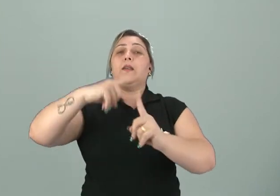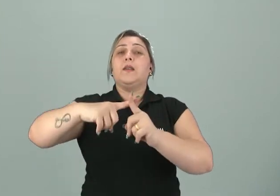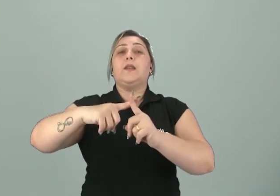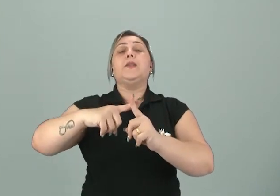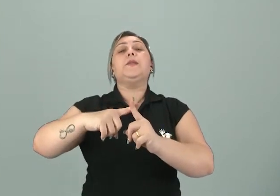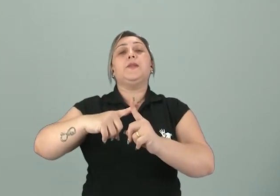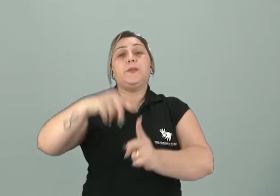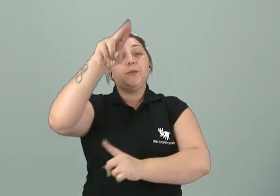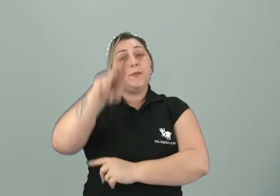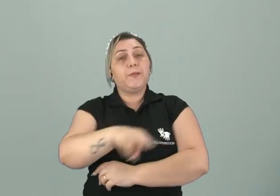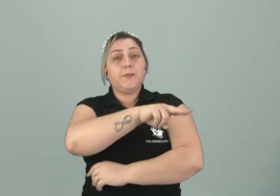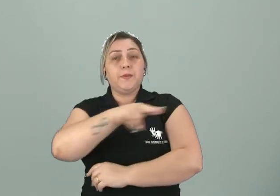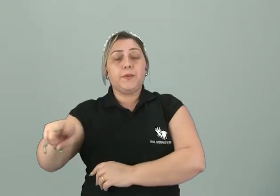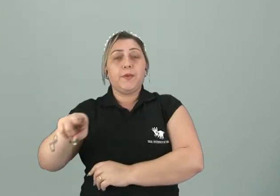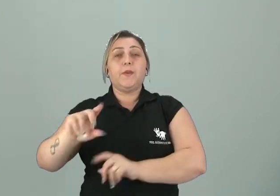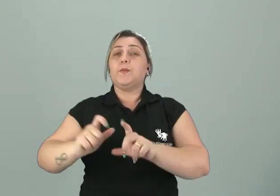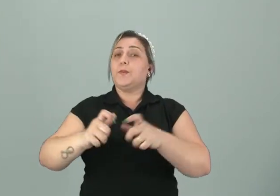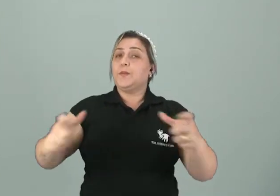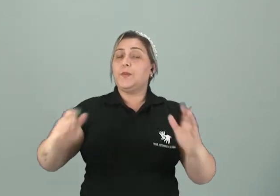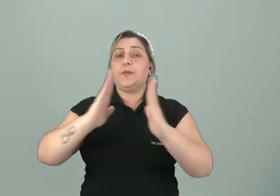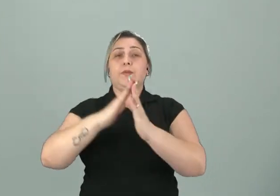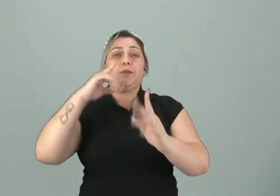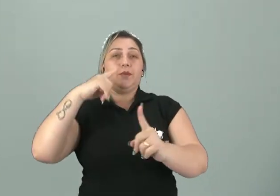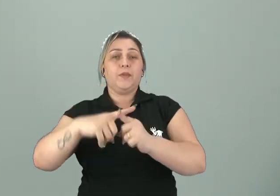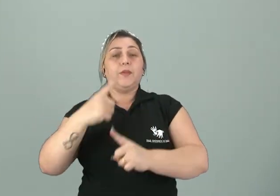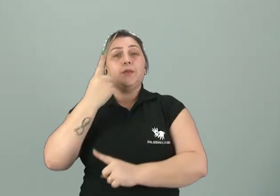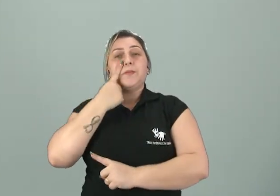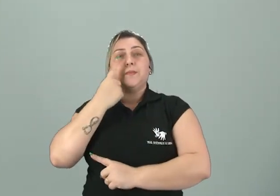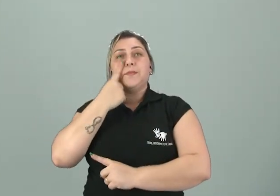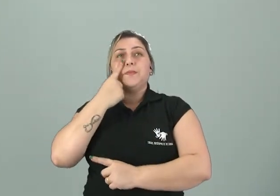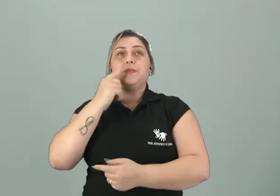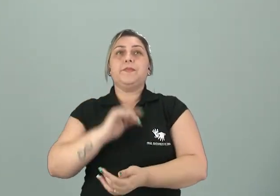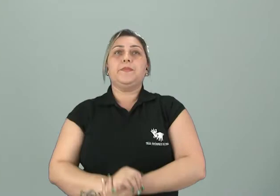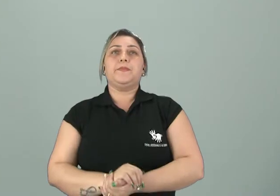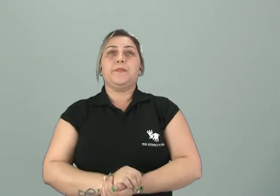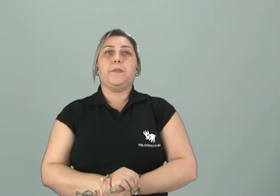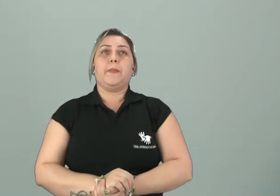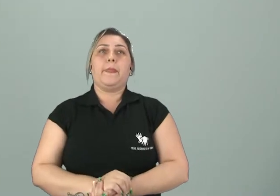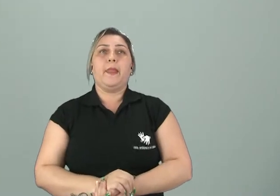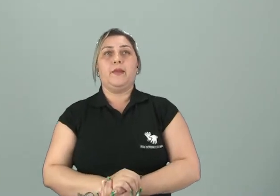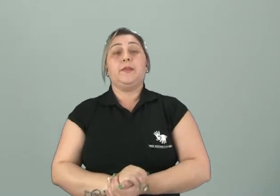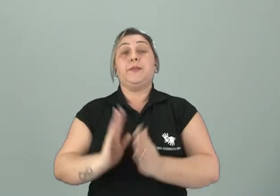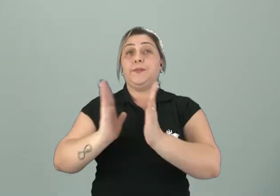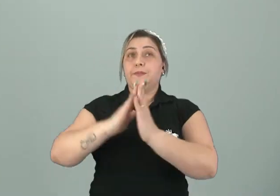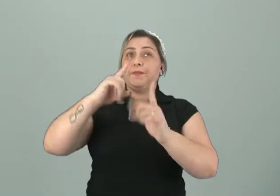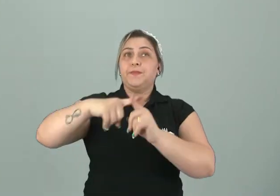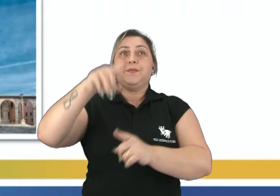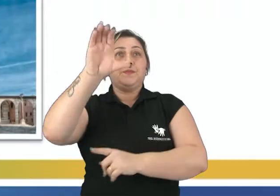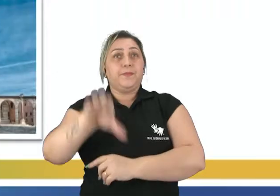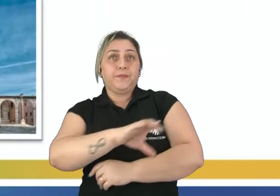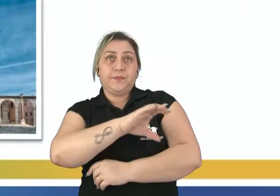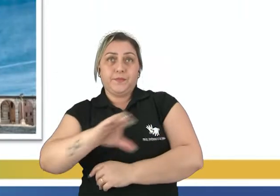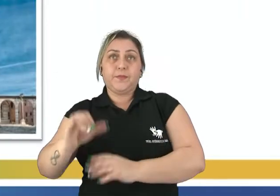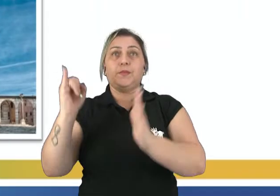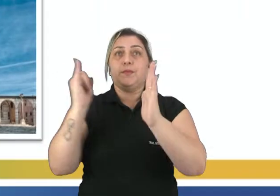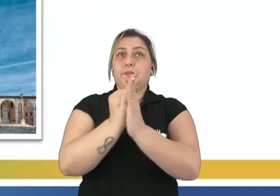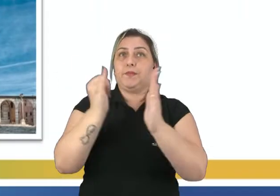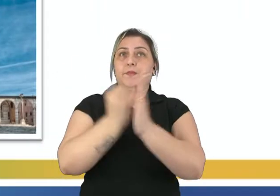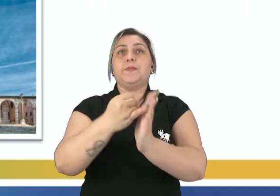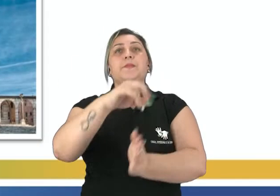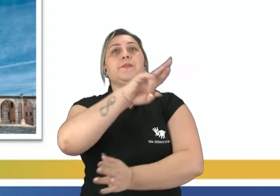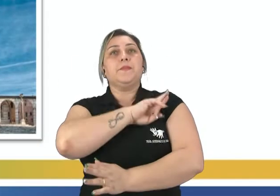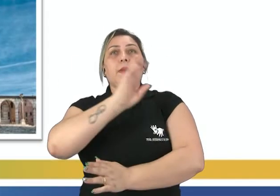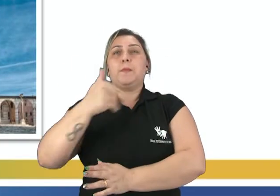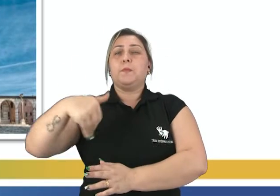Europa nesse período, que é a Igreja Católica. Então vamos ver um pouquinho do crescimento da Igreja Católica. Observem aí.